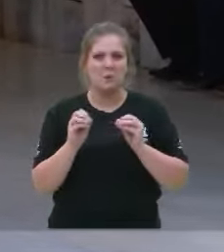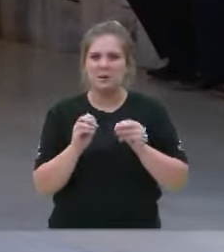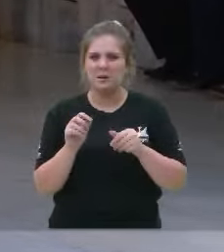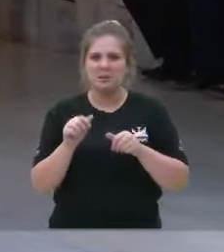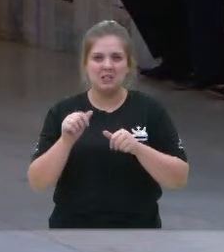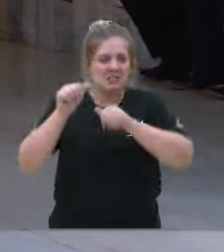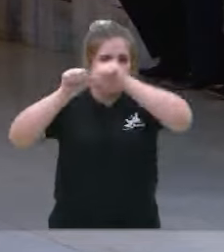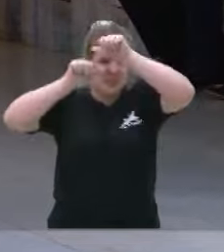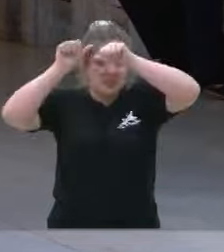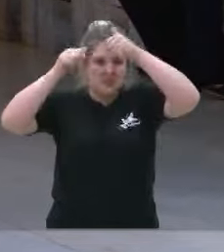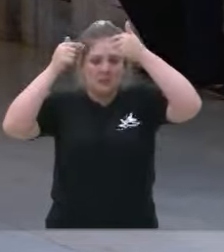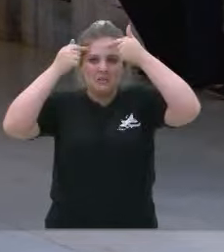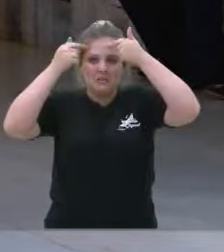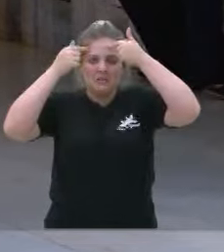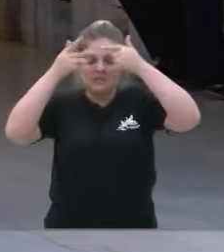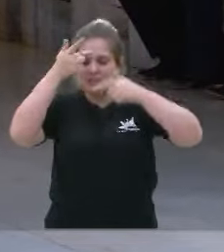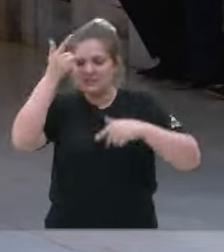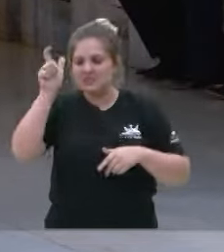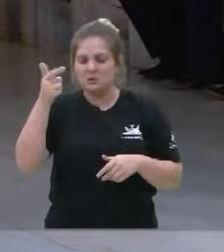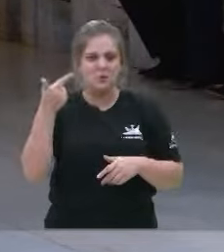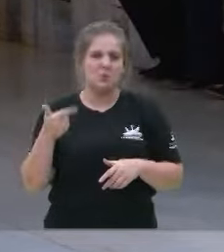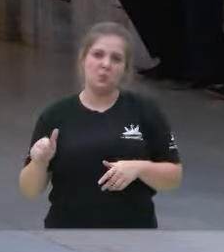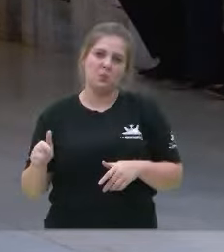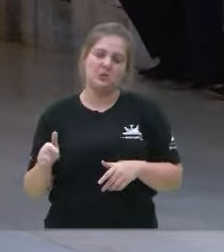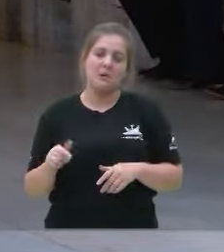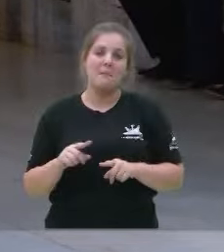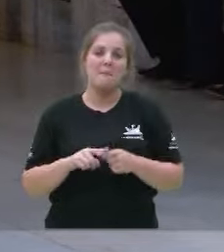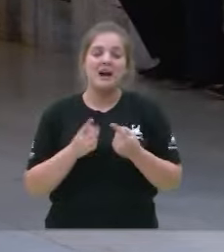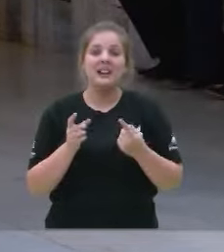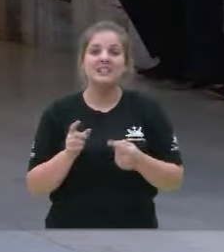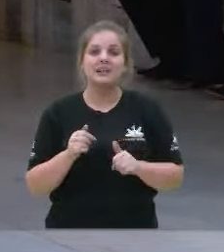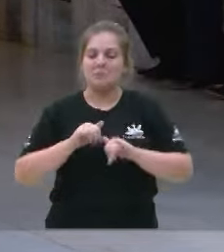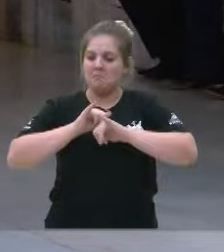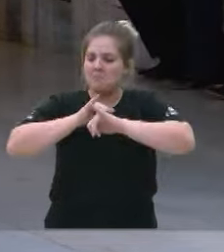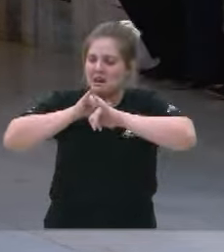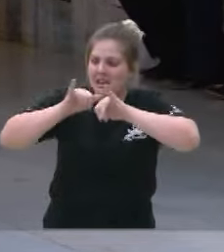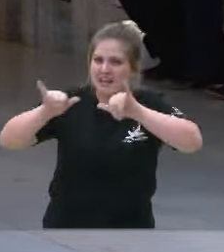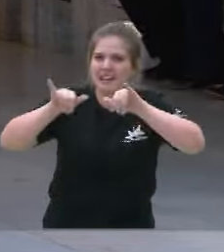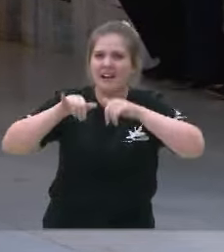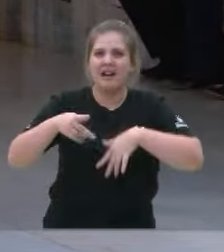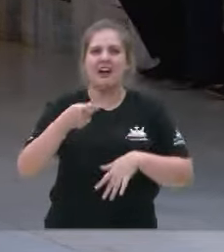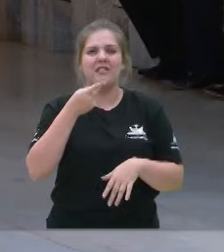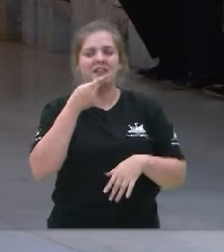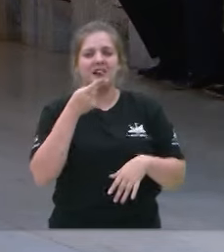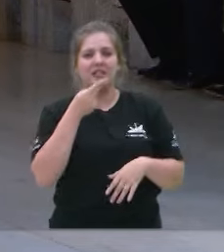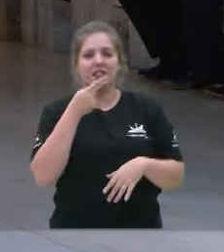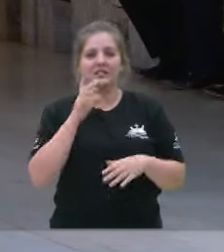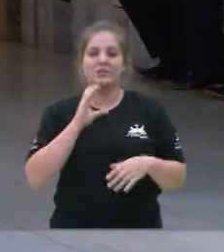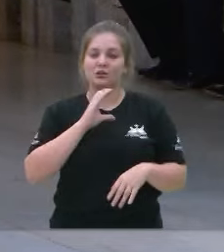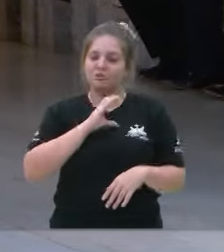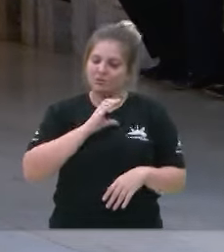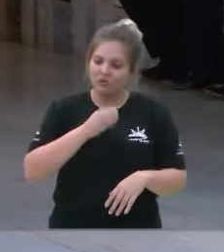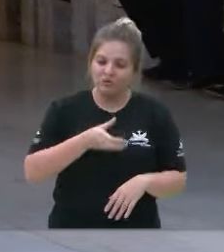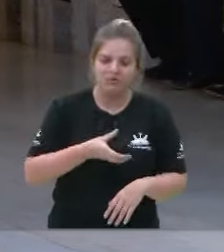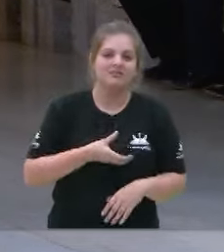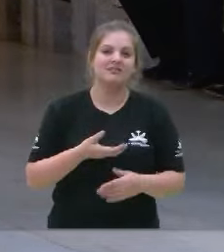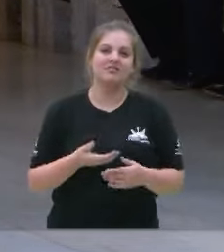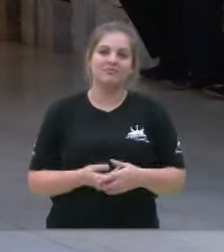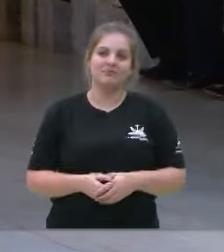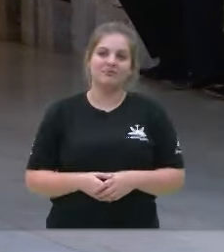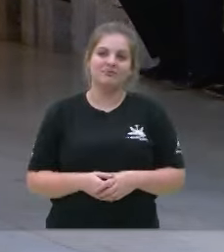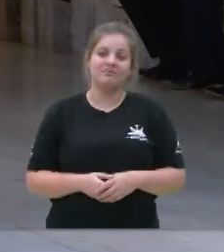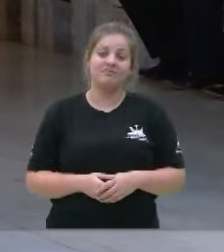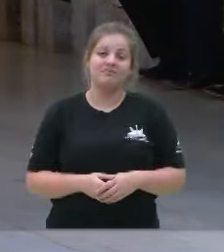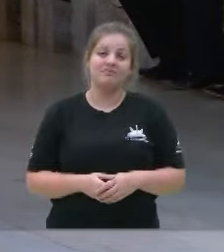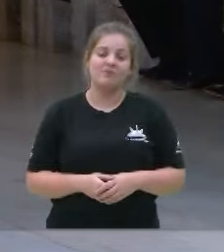mas exatamente falar pregar dizer sobre a conversão